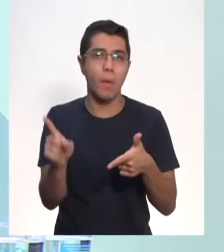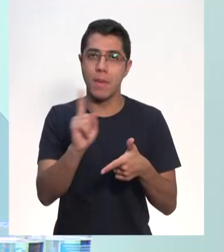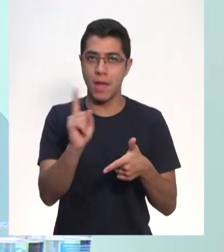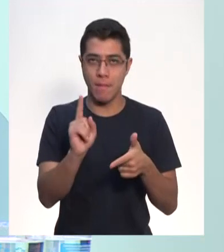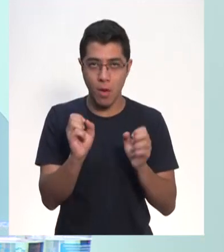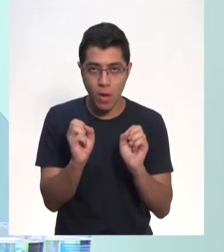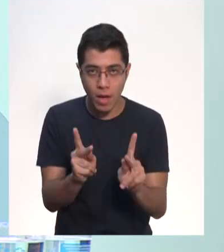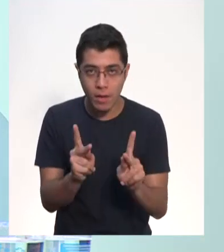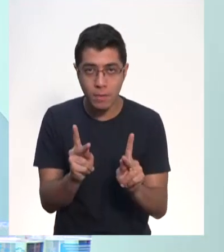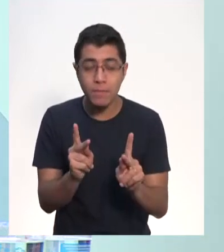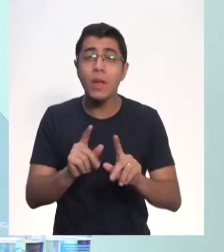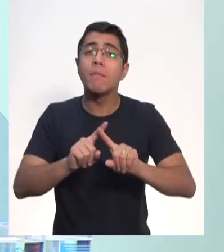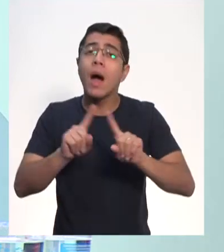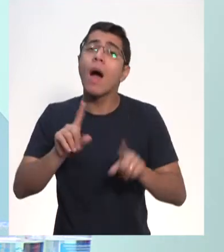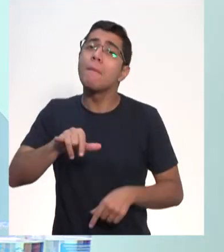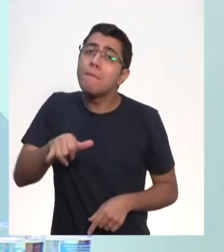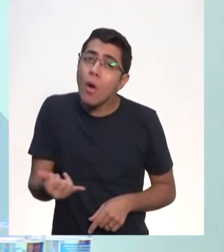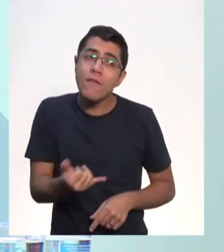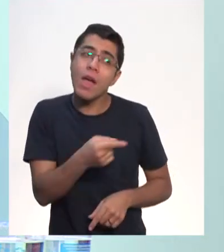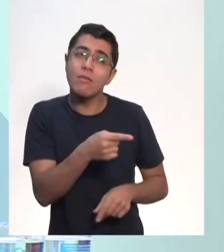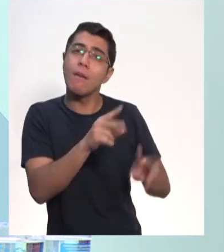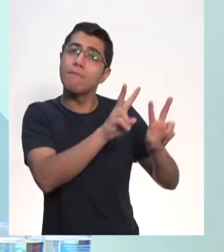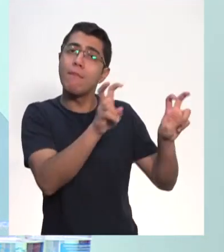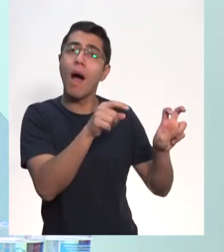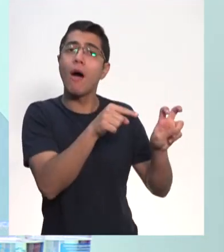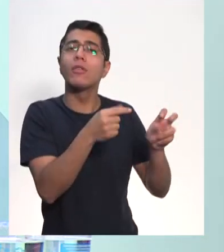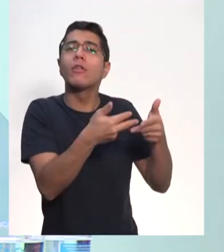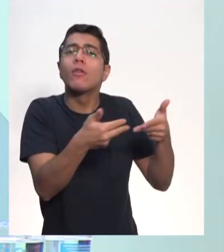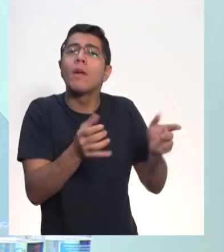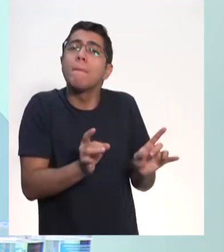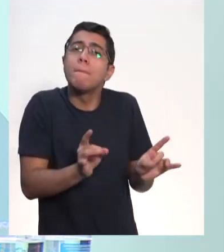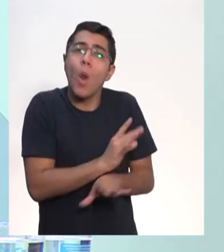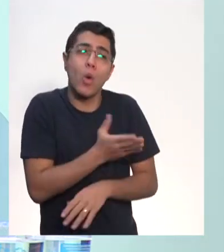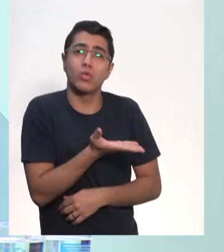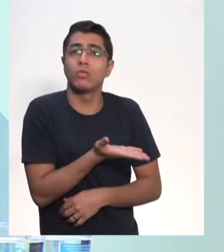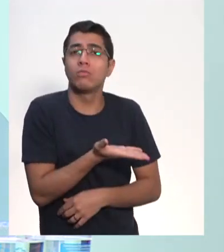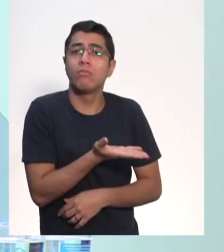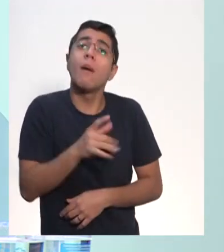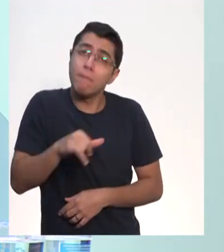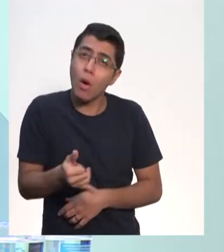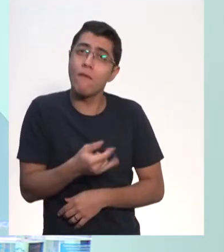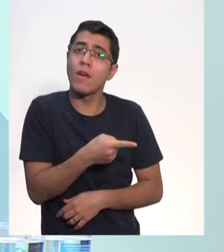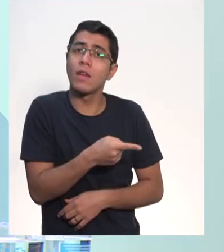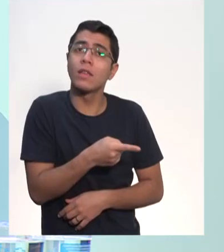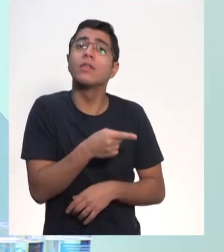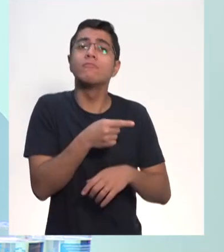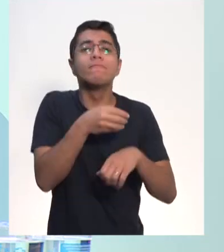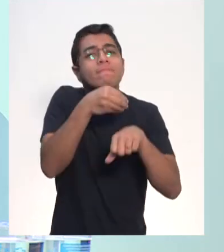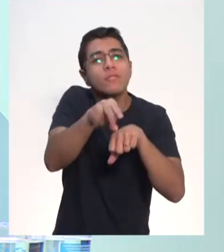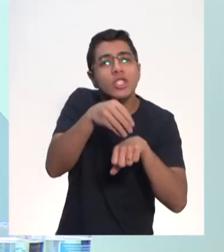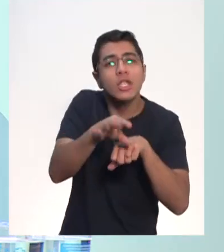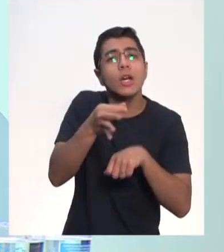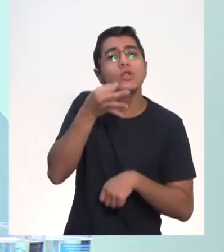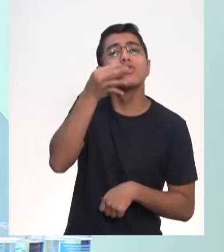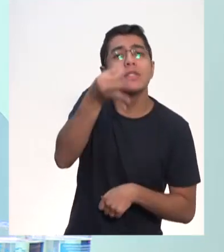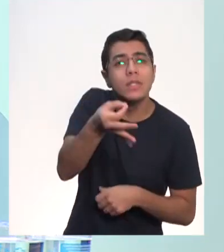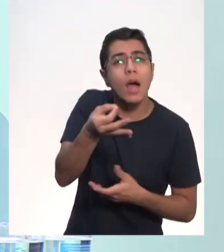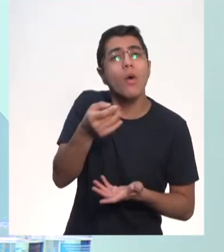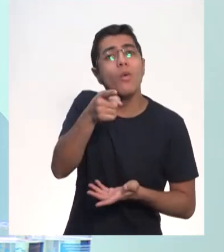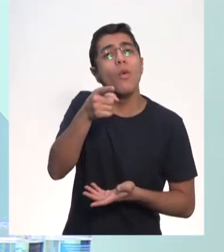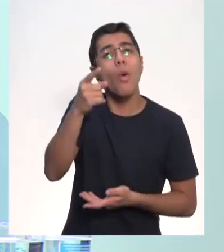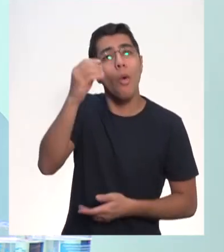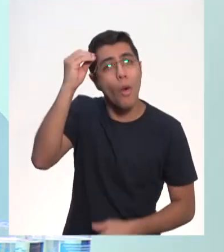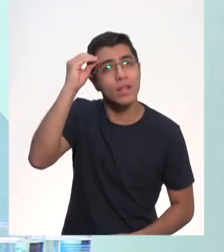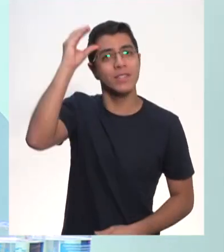mas aproveitem, as pautas, elas trazem sugestões para ampliação de conhecimento, leitura, saiba mais, nós